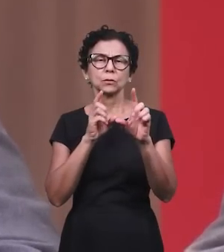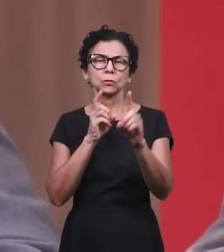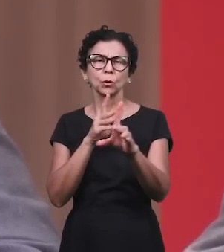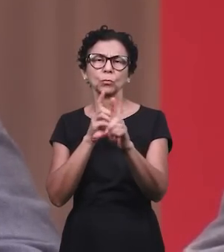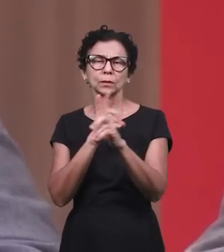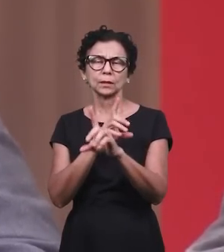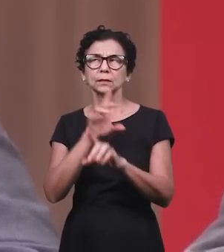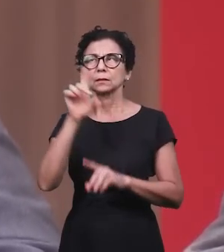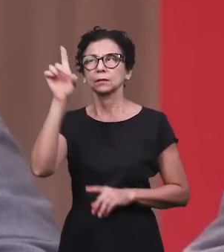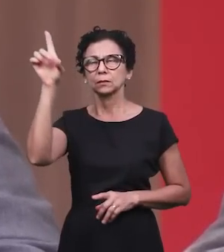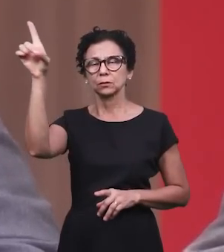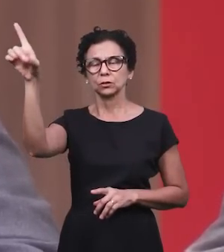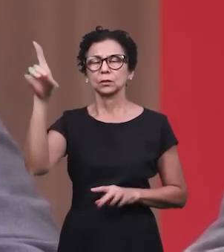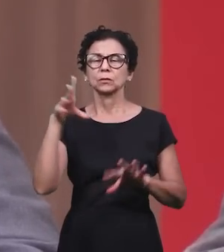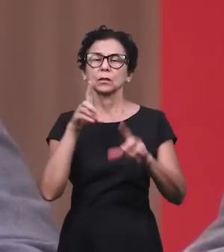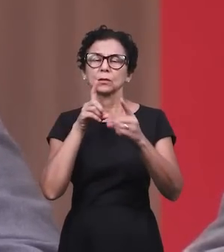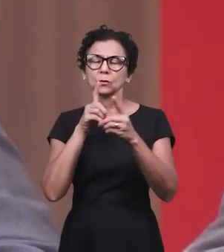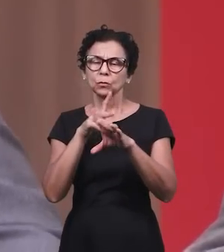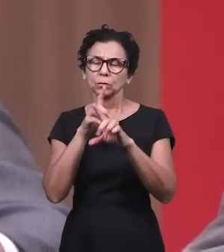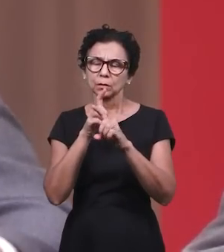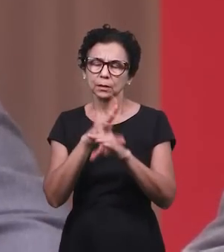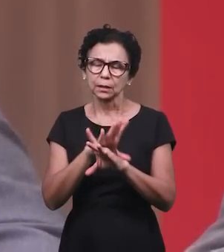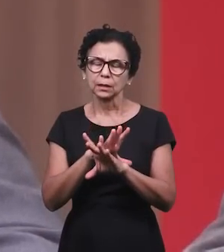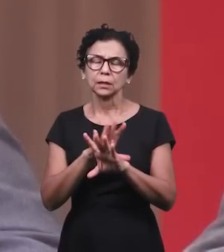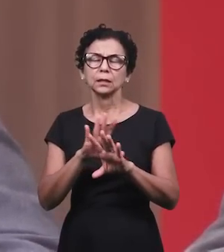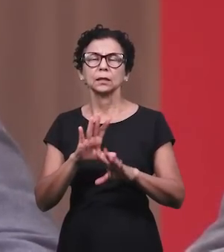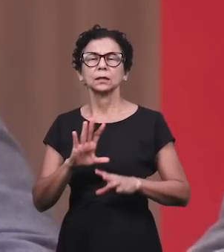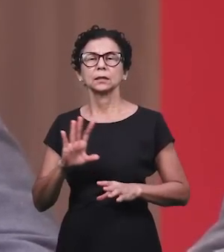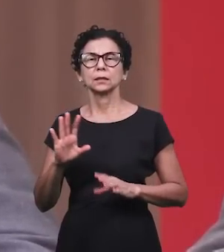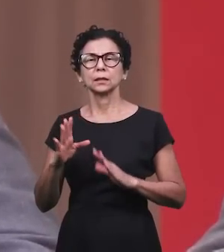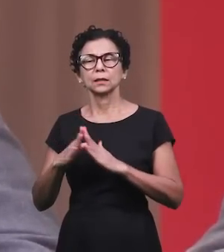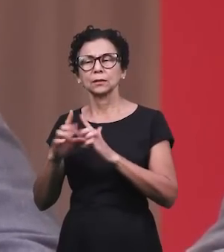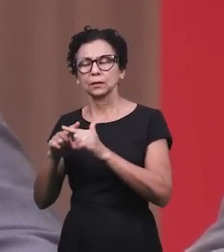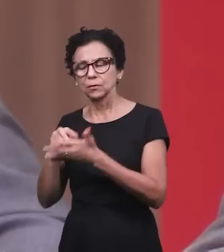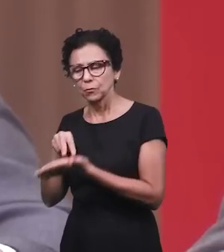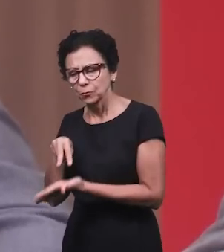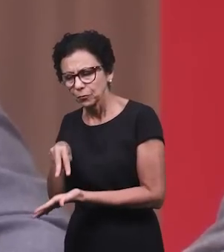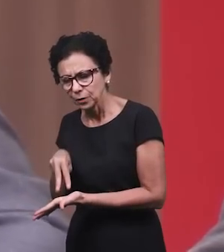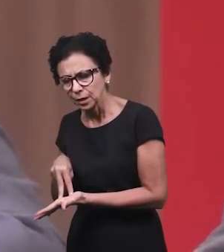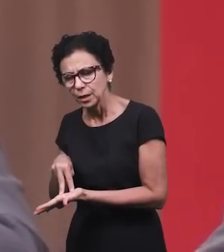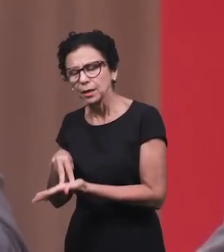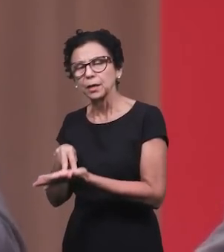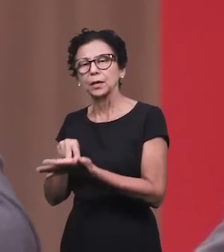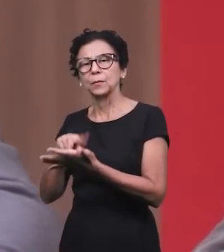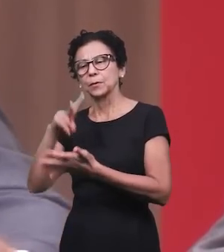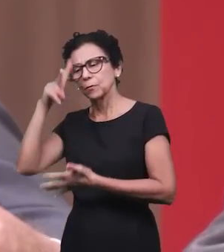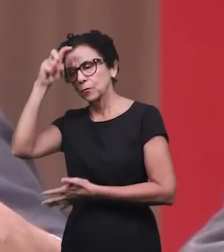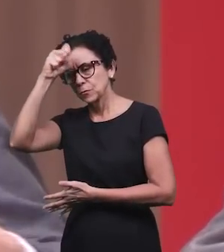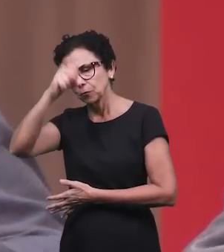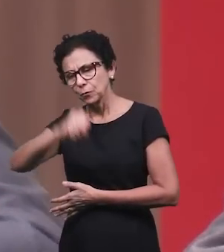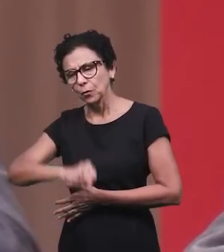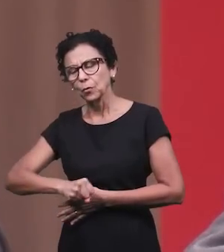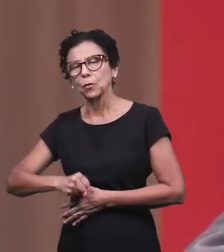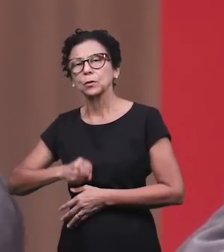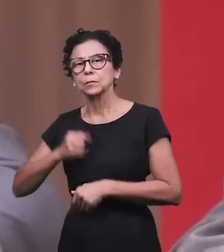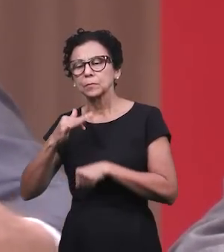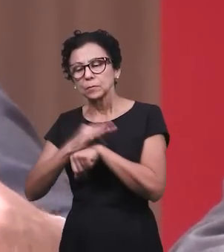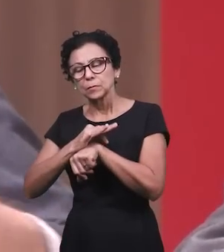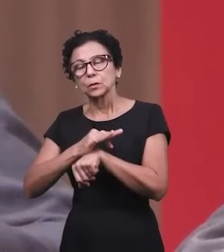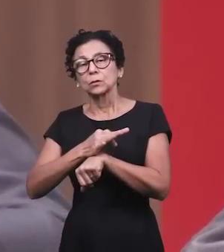A doutrina que é o alimento da igreja, que sustenta a igreja, que dá força à igreja para